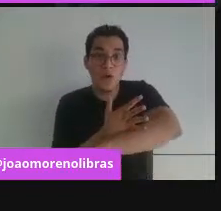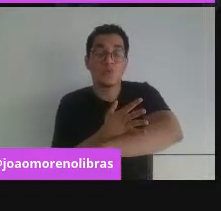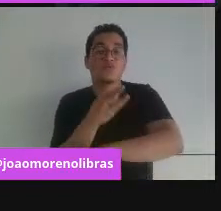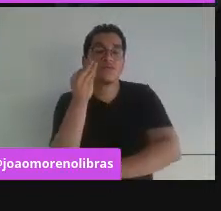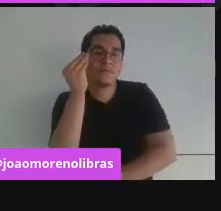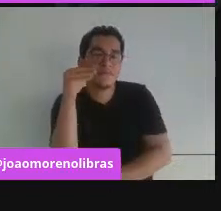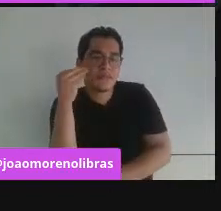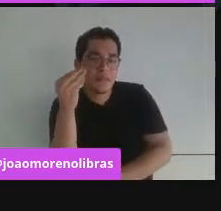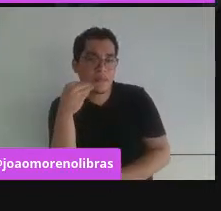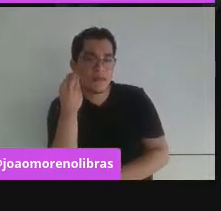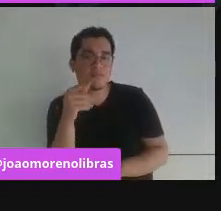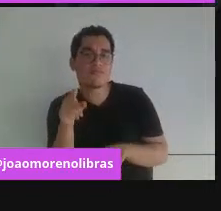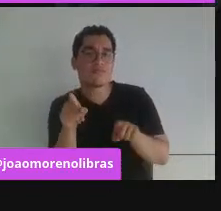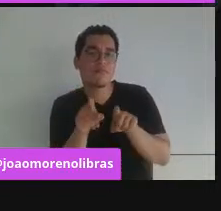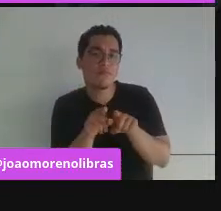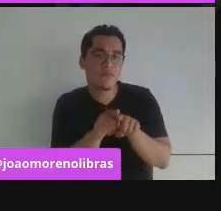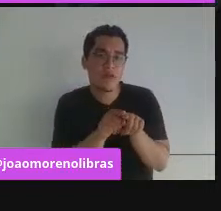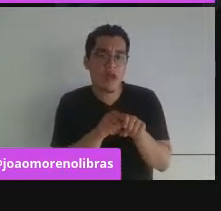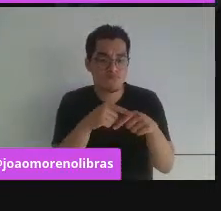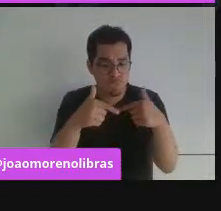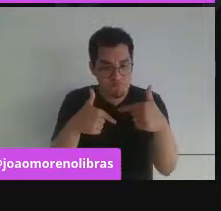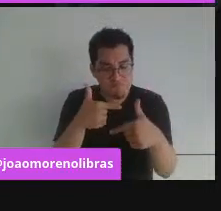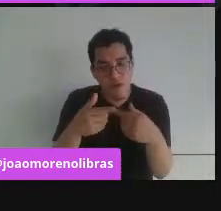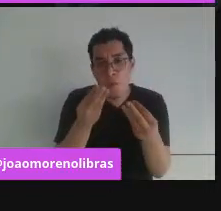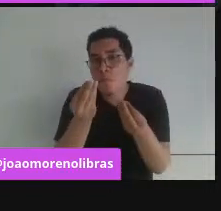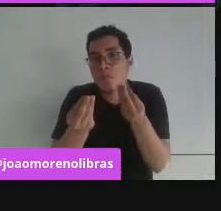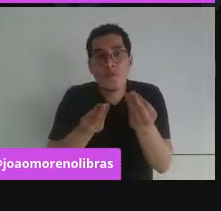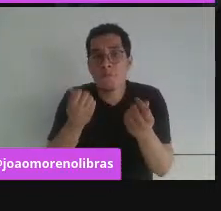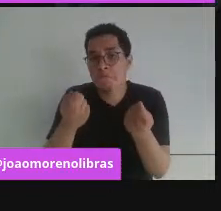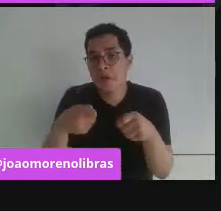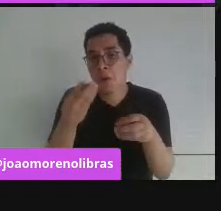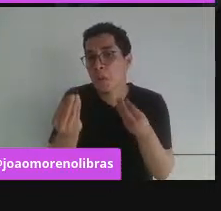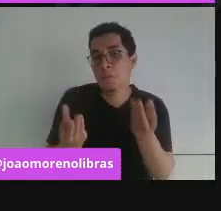semiotizar, tá certo? Então, ele diz o seguinte,